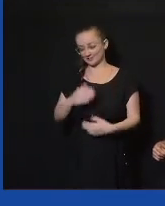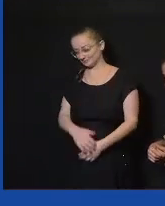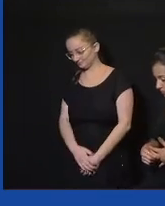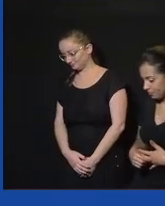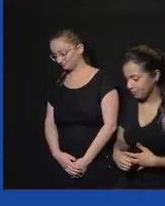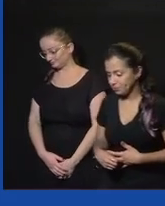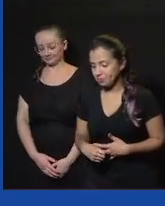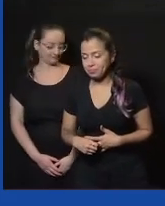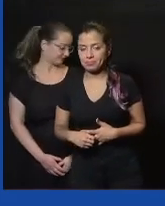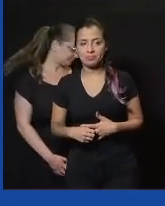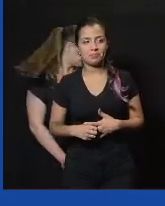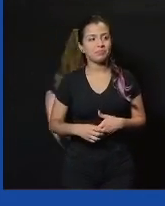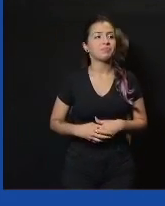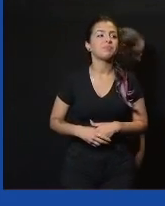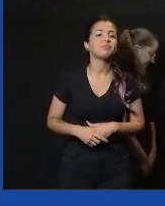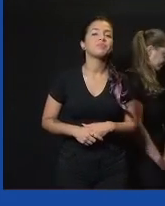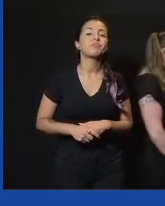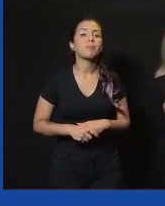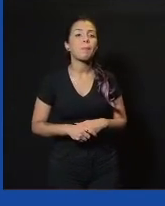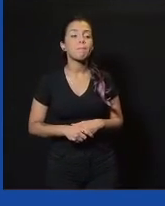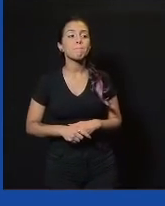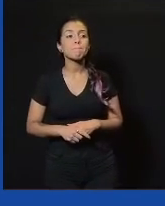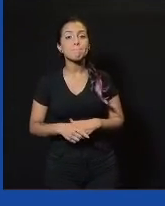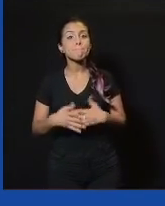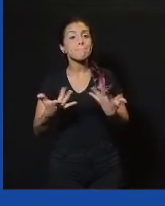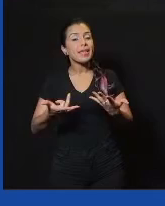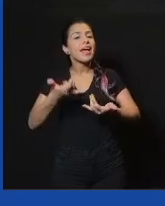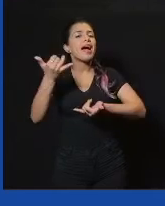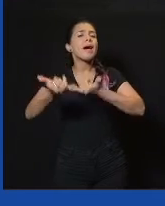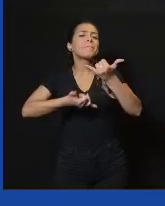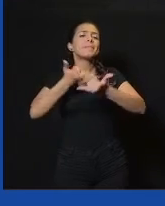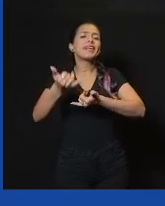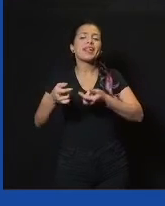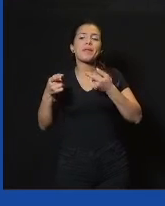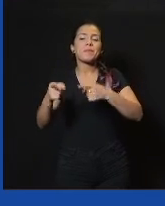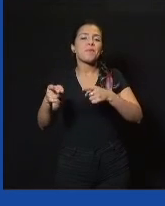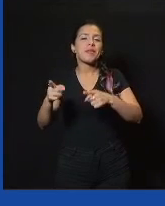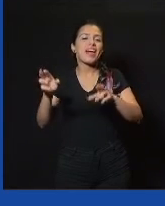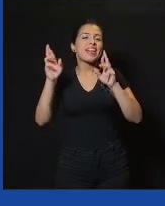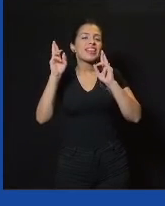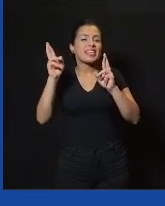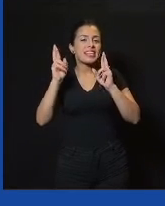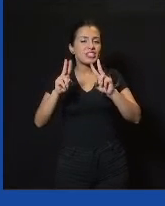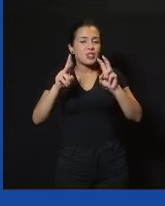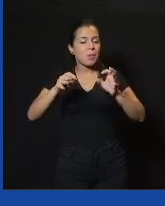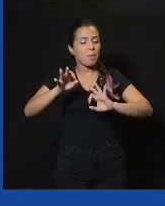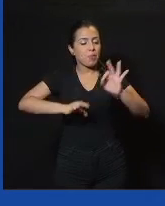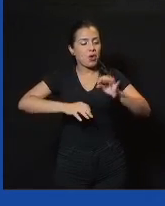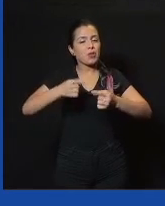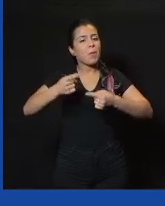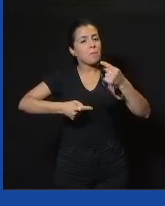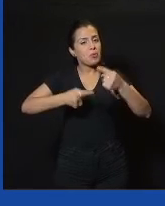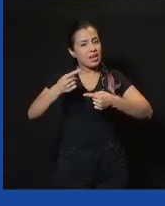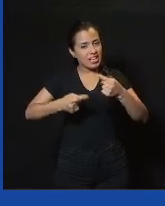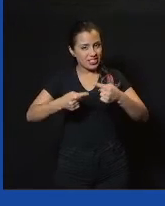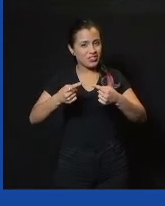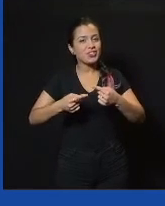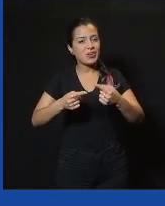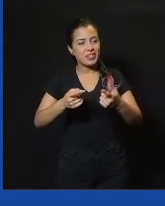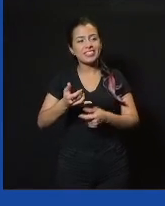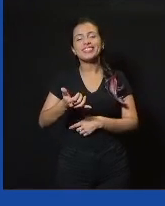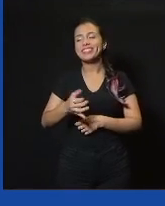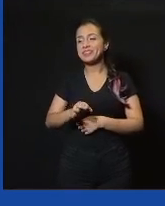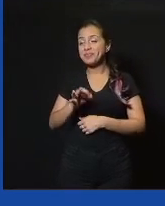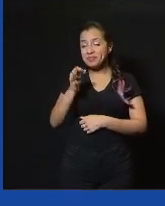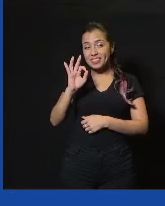você levou a sério, tá vendo? O cara ainda trouxe a esperança, trouxe a esperança como um projeto político. Foi isso, né? Essa é a expressão? Foi, não foi? É,